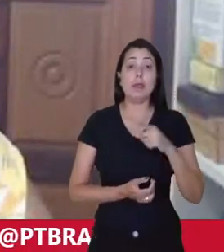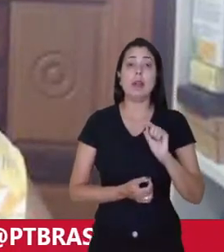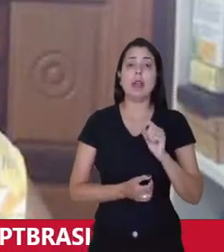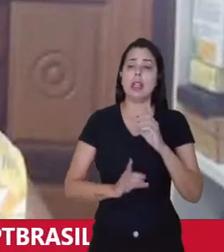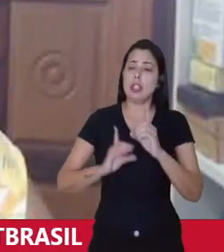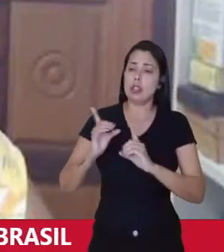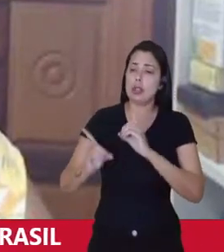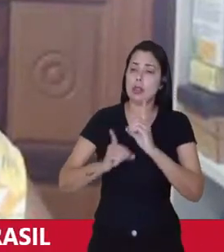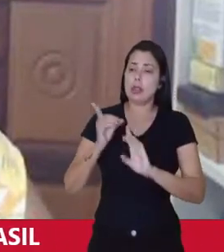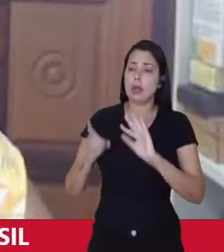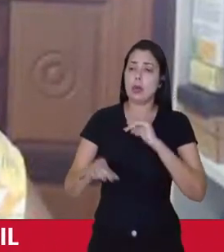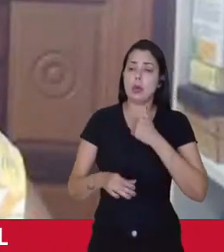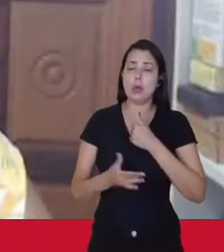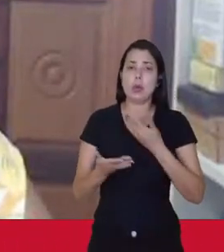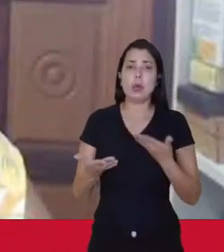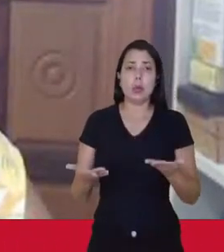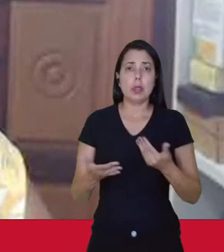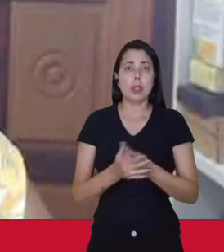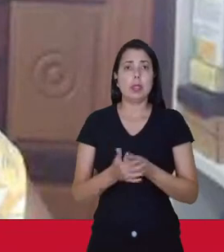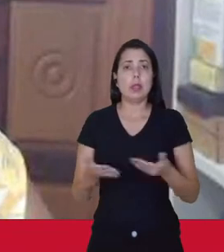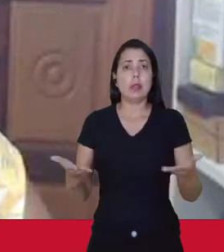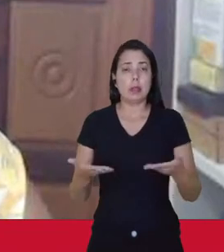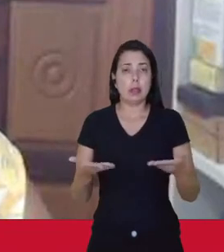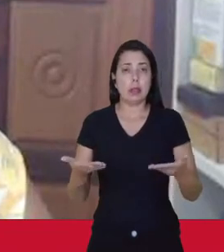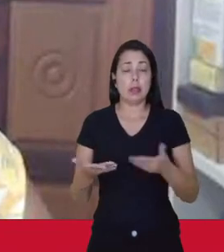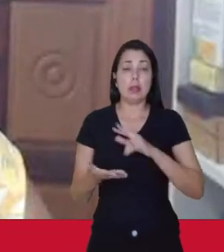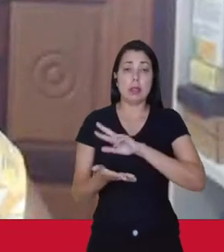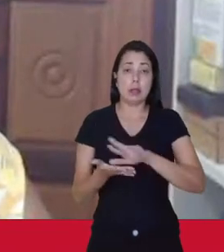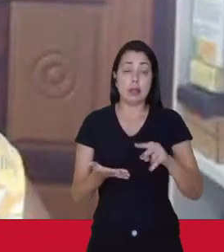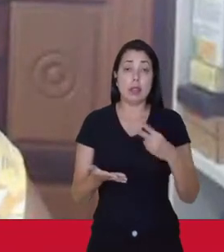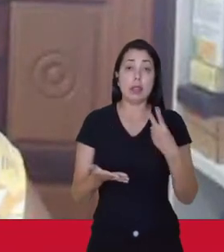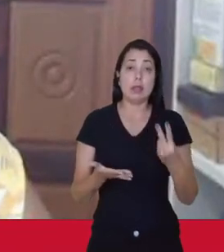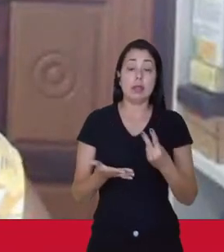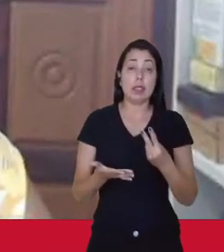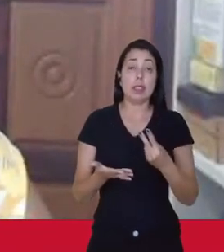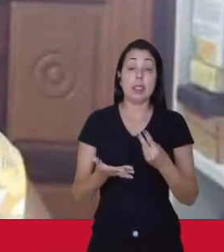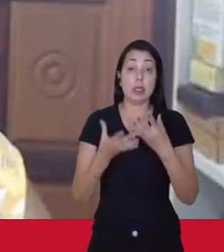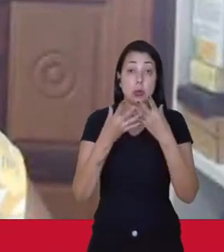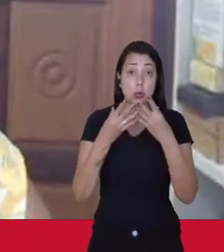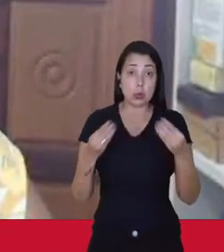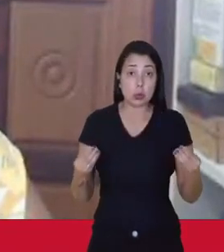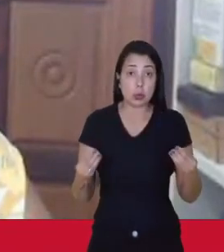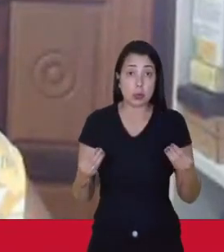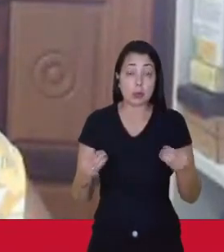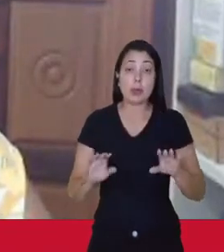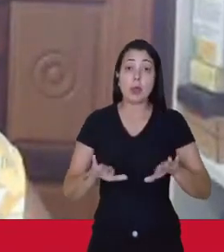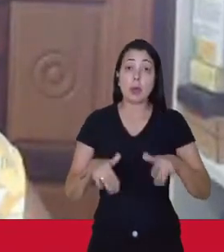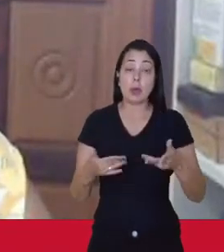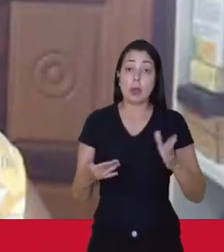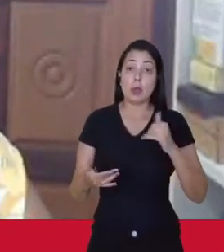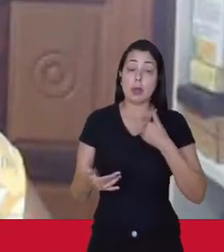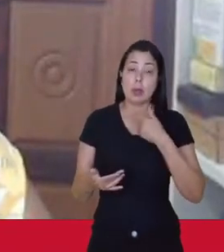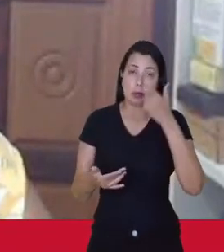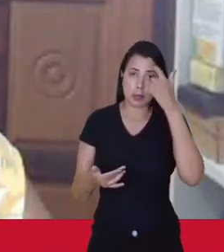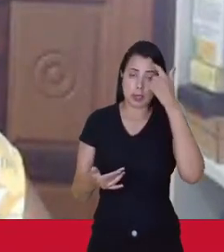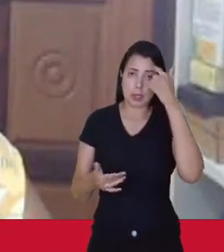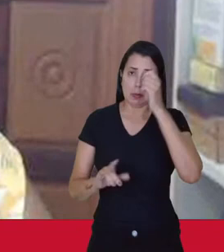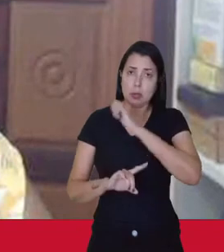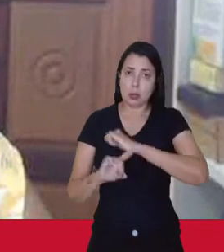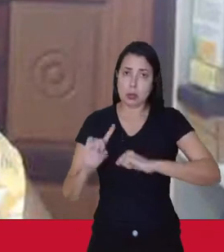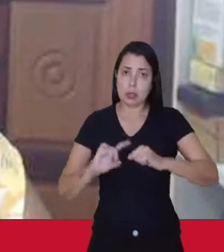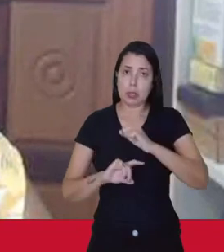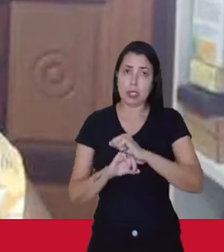conversar conosco um pouco sobre essa situação que muitas vezes fica invisibilizada quando nós pensamos na nossa